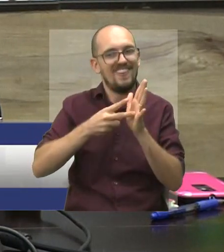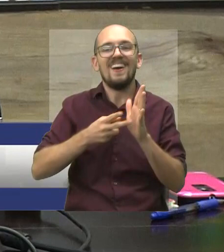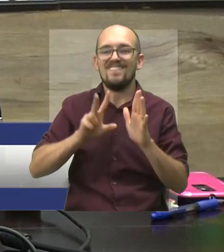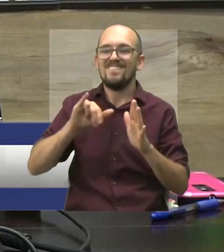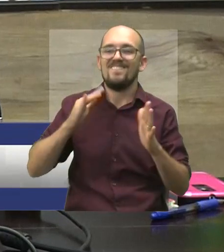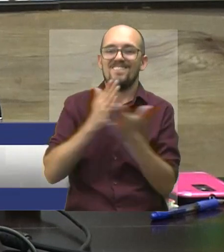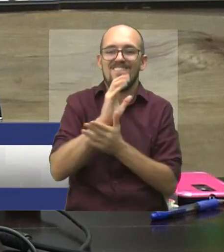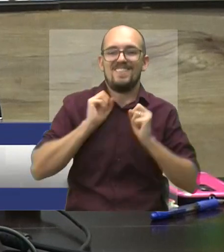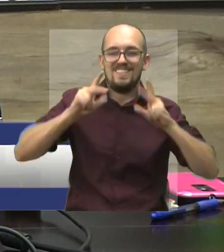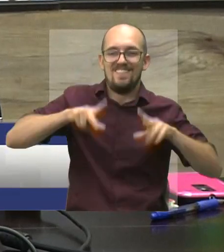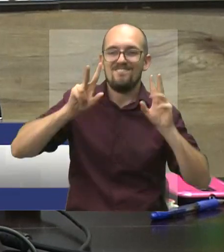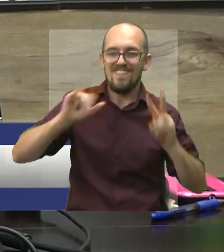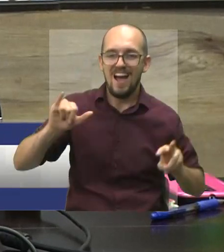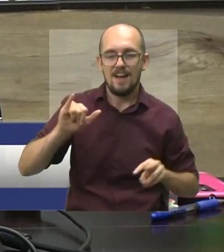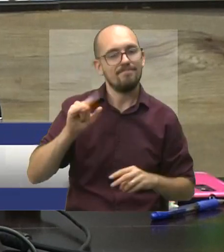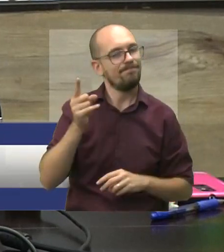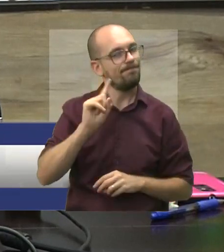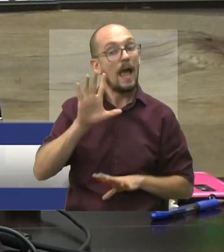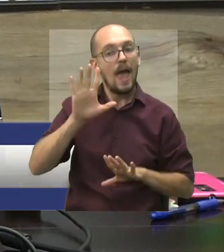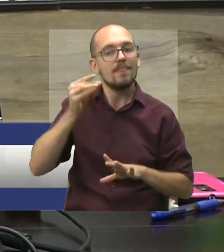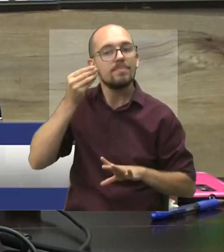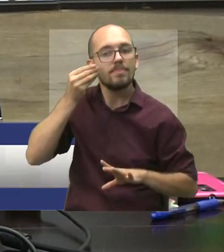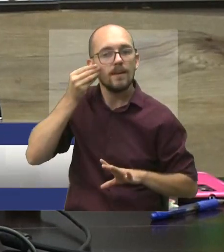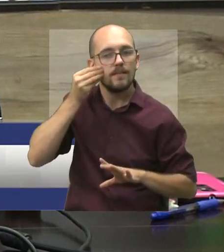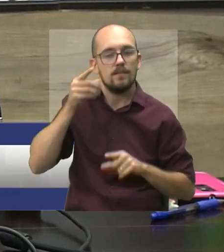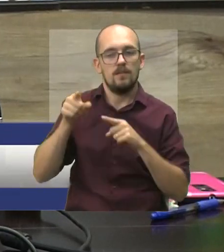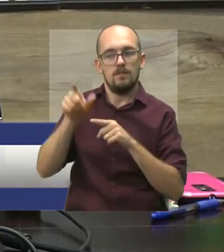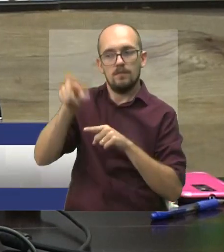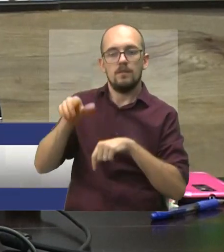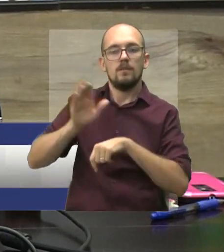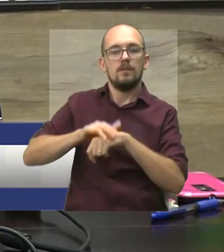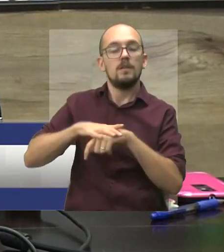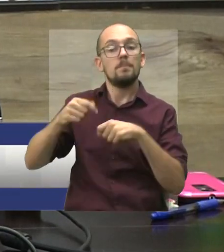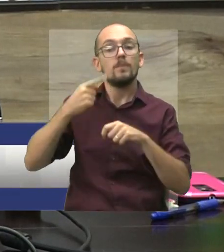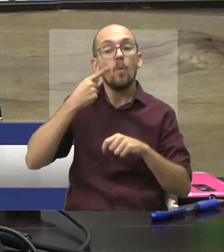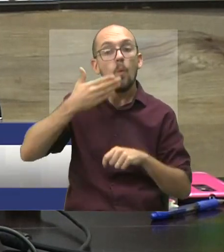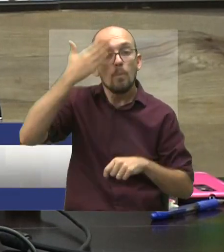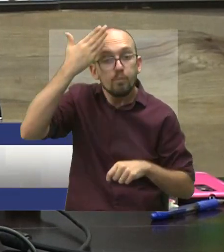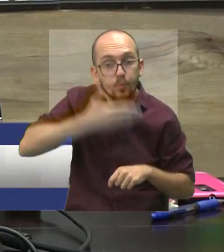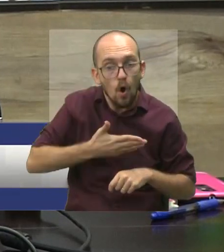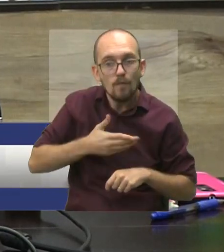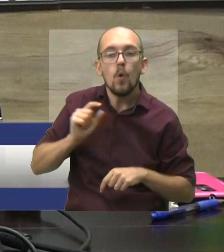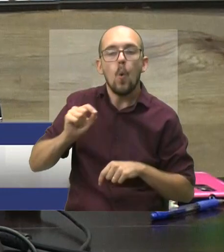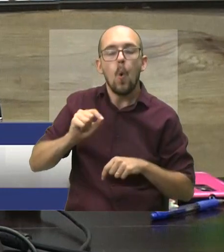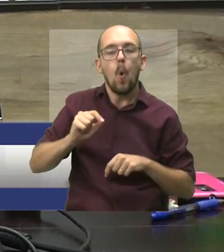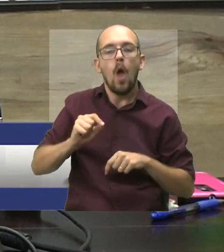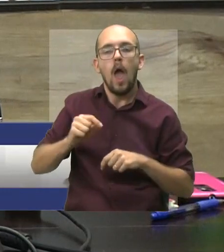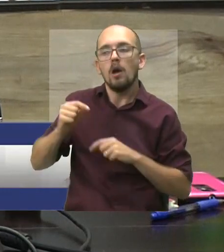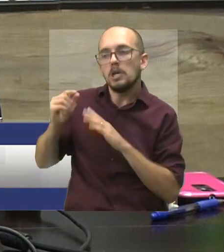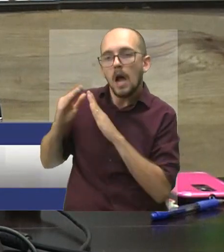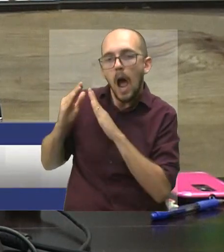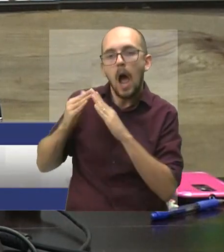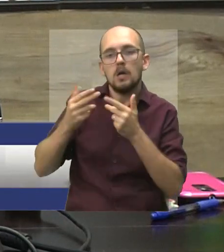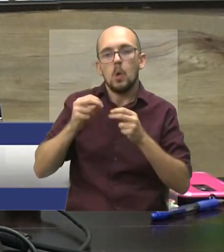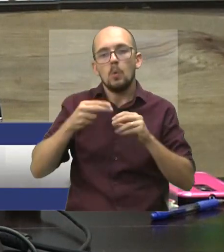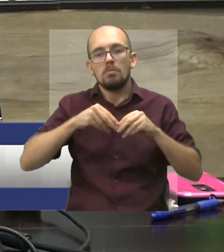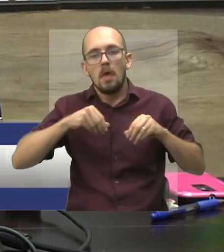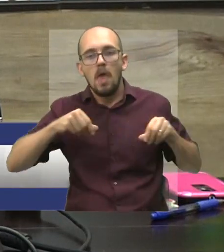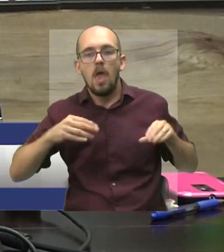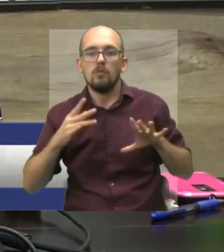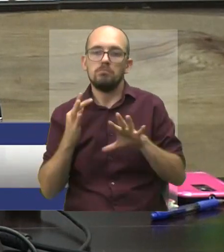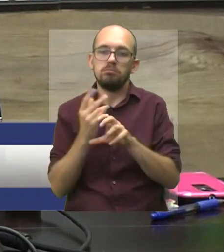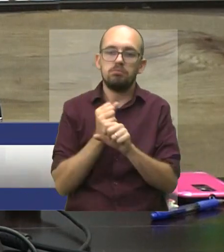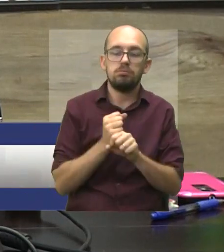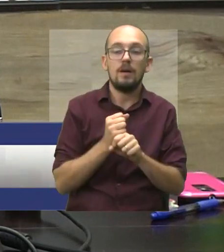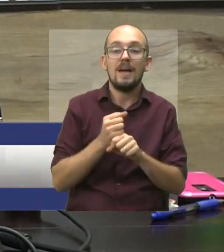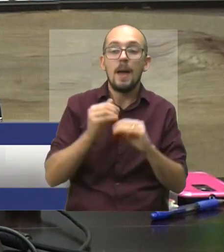que vai conceder a eles, não. Tem que provar um patrimônio inferior a R$ 98.000.